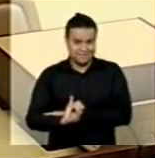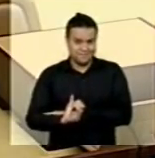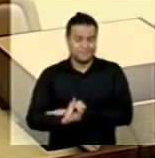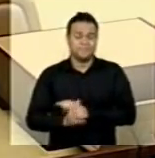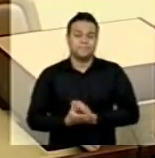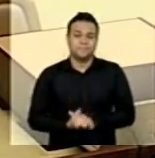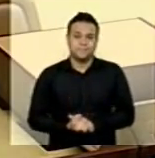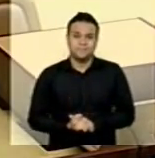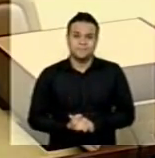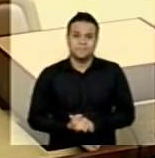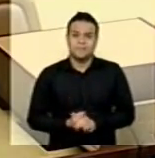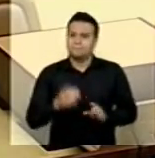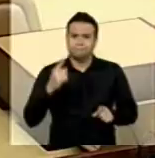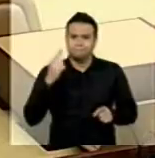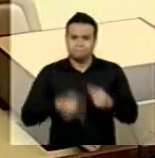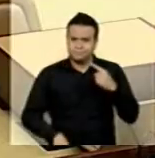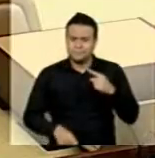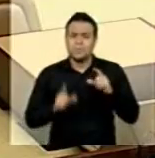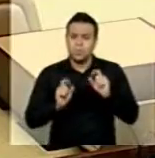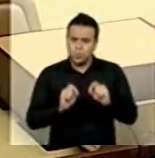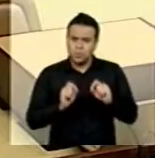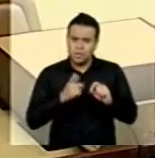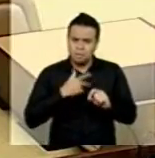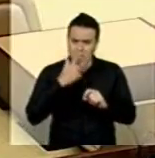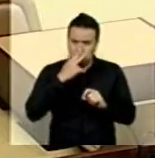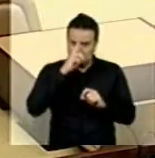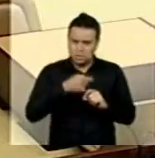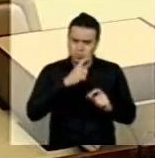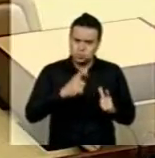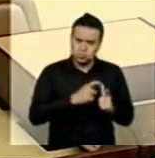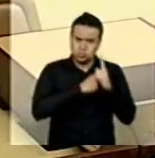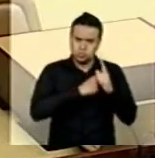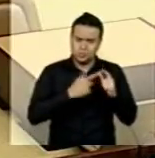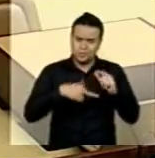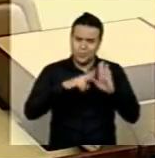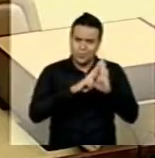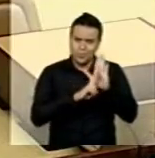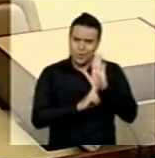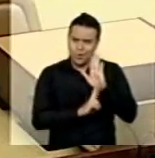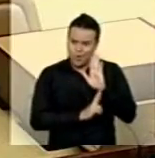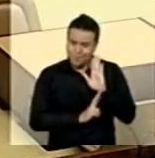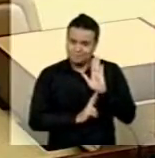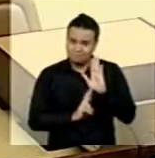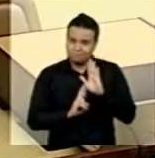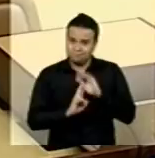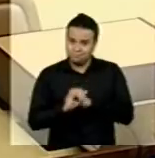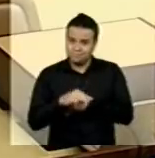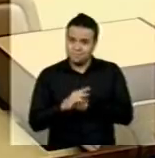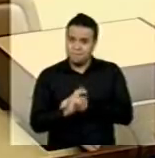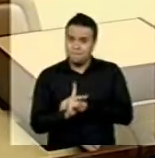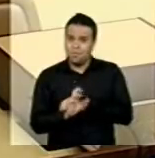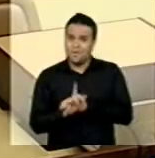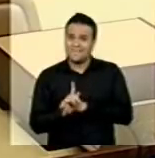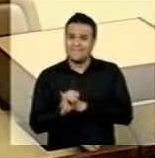inconstitucionalidade, descabe determinar a suspensão das normas impugnadas